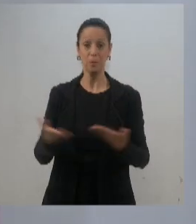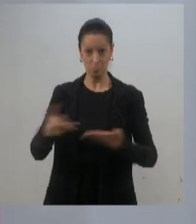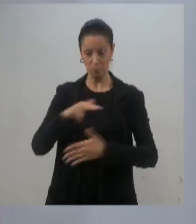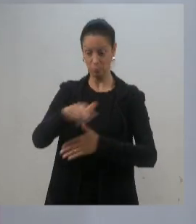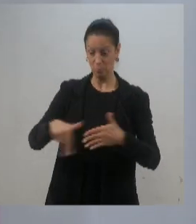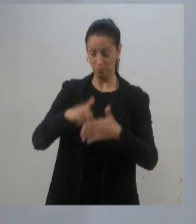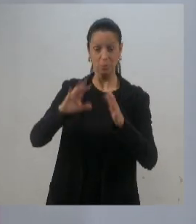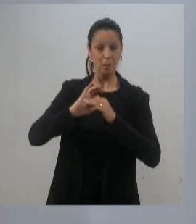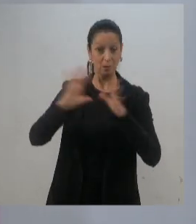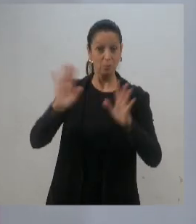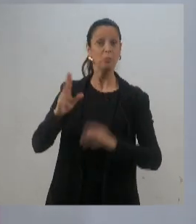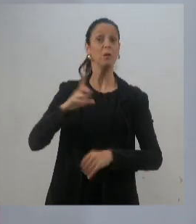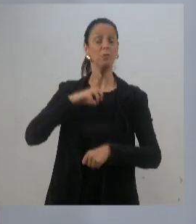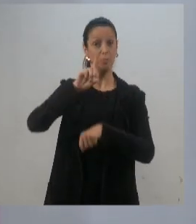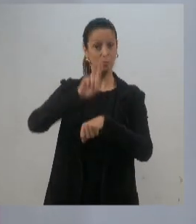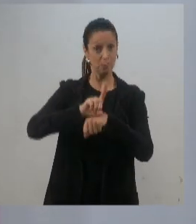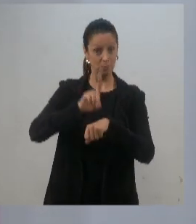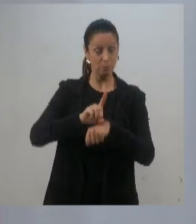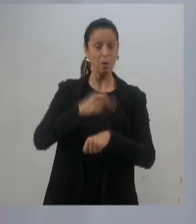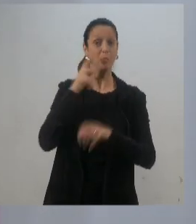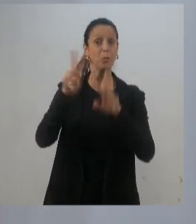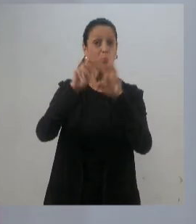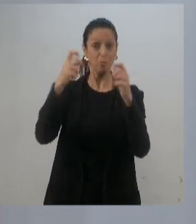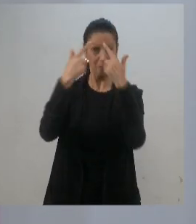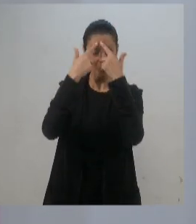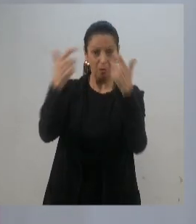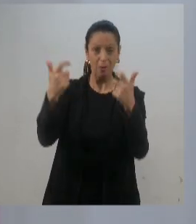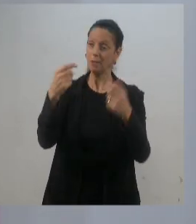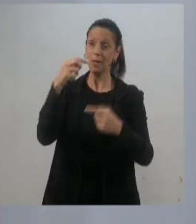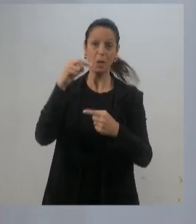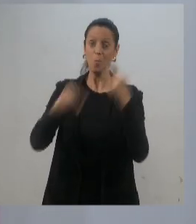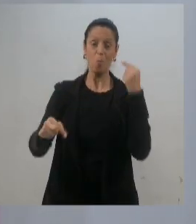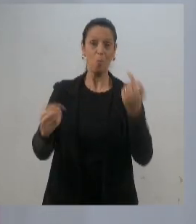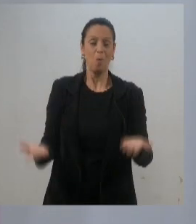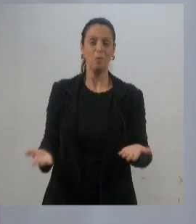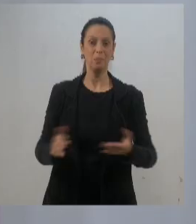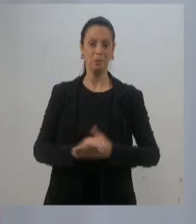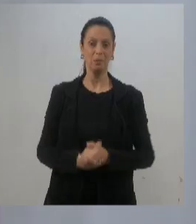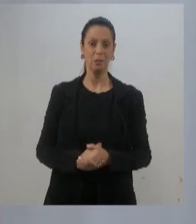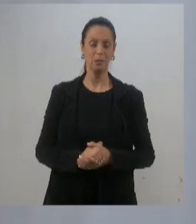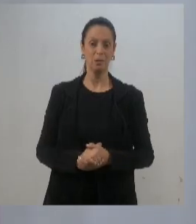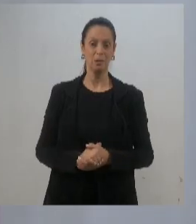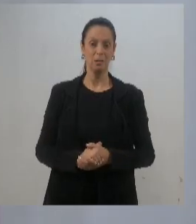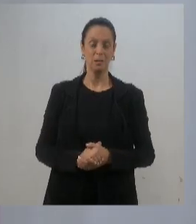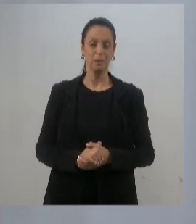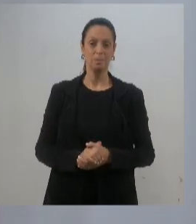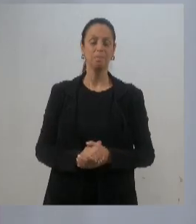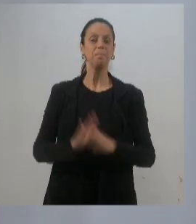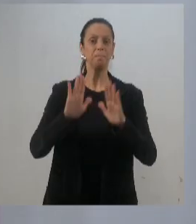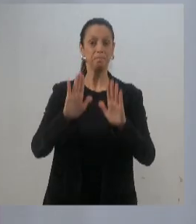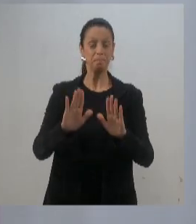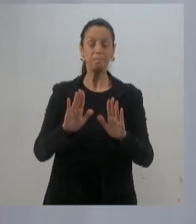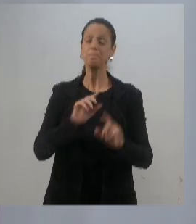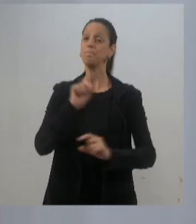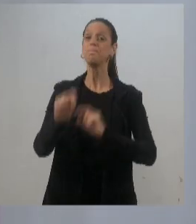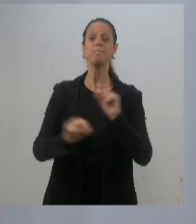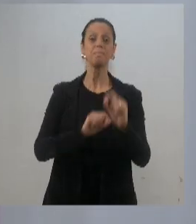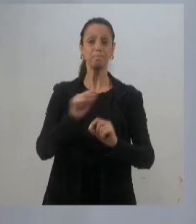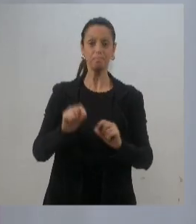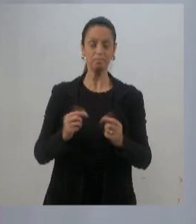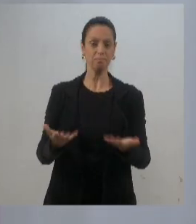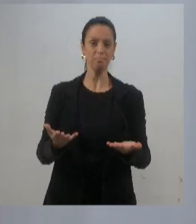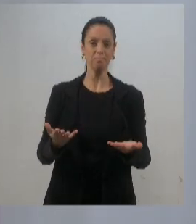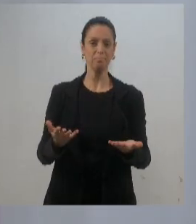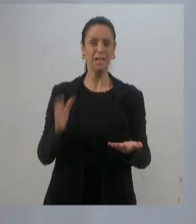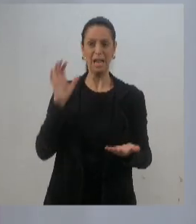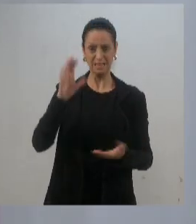aqui uma diretora falando sobre questões de violência. Só que daí a gente traz uma